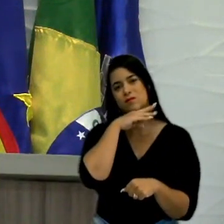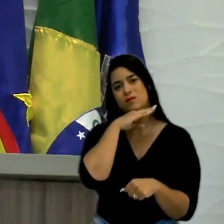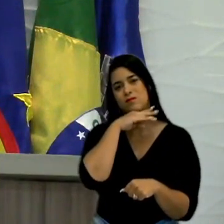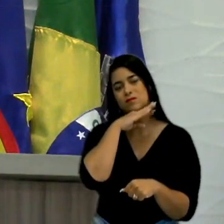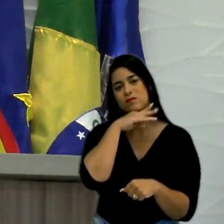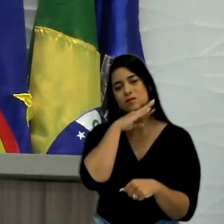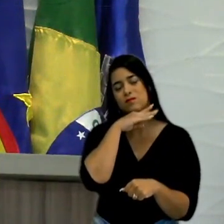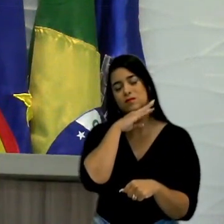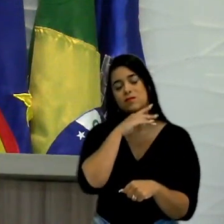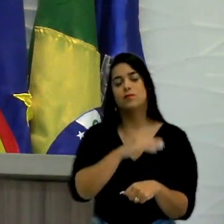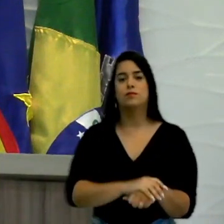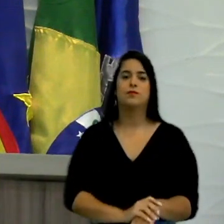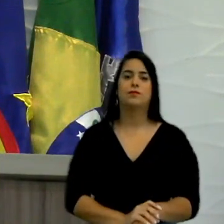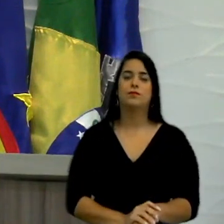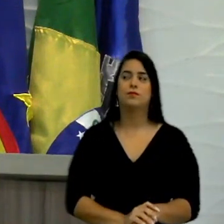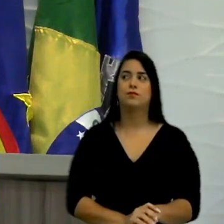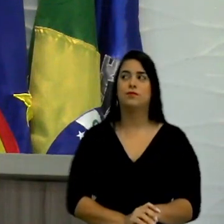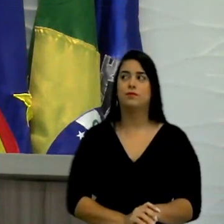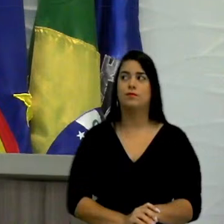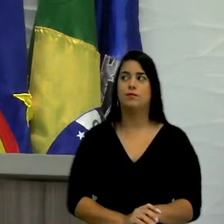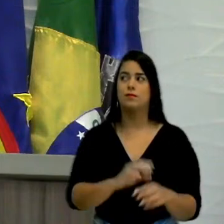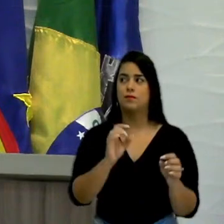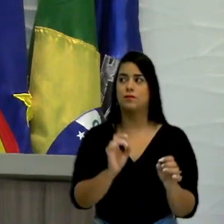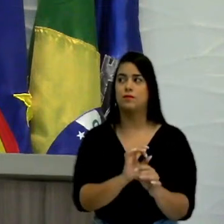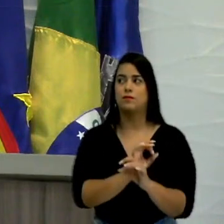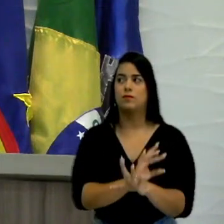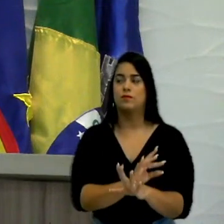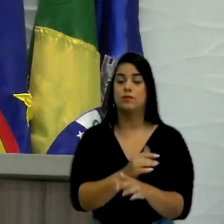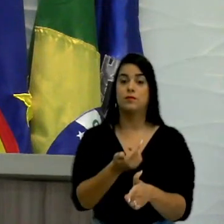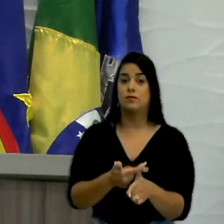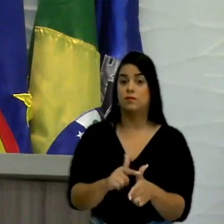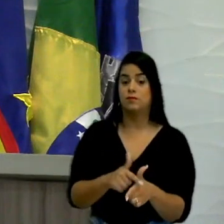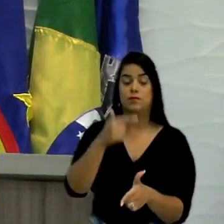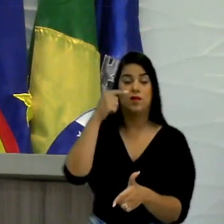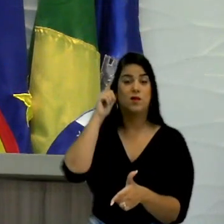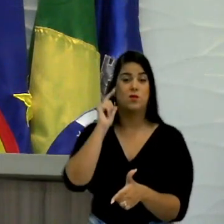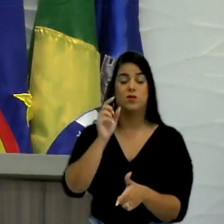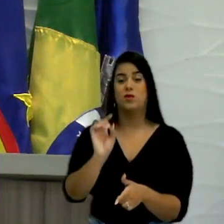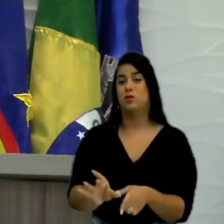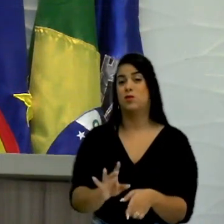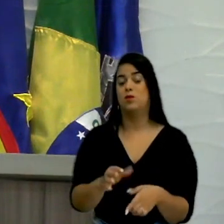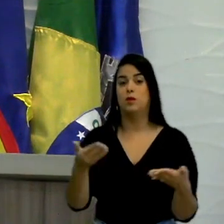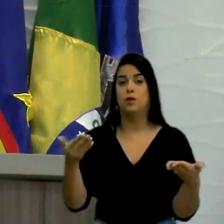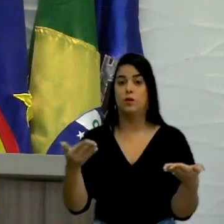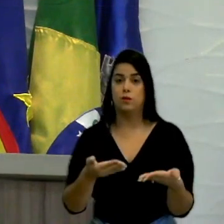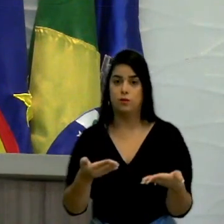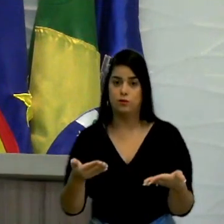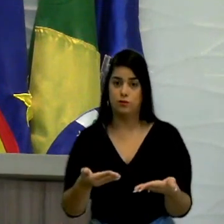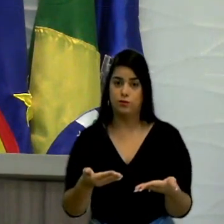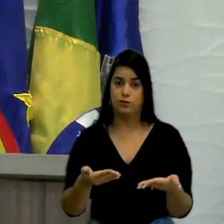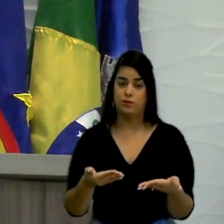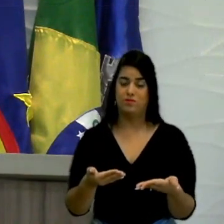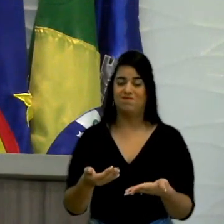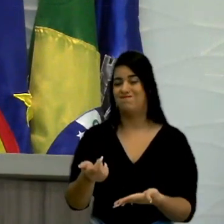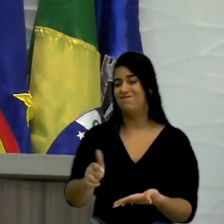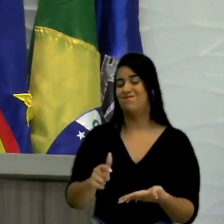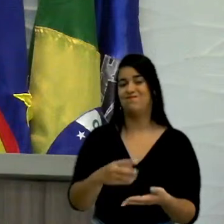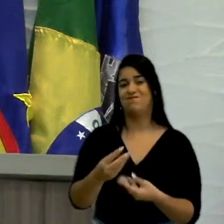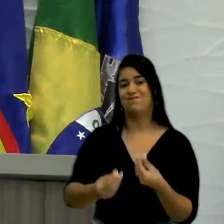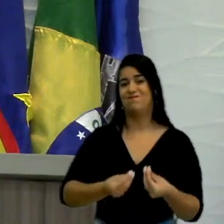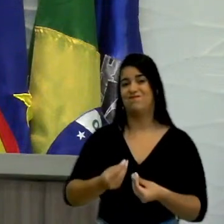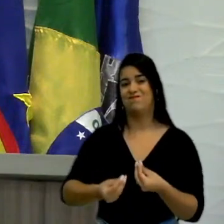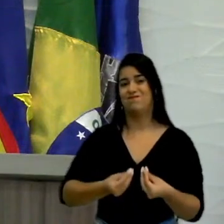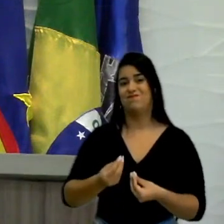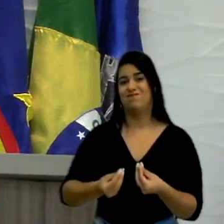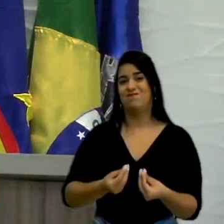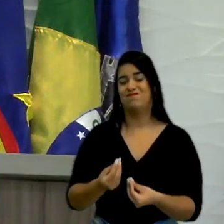aí foi resolvida essa situação ontem, né, mas hoje não deu para fazer a homologação